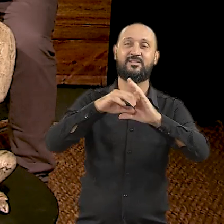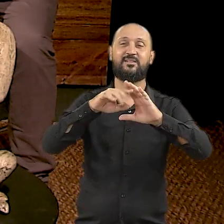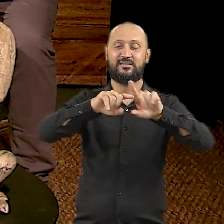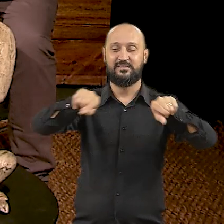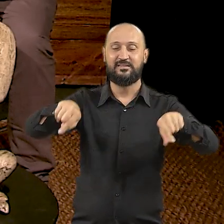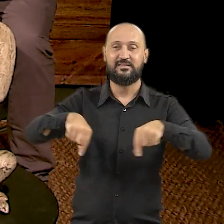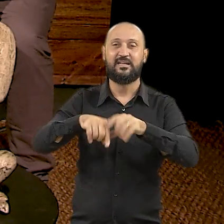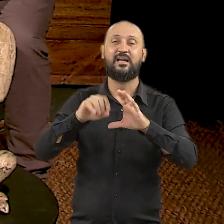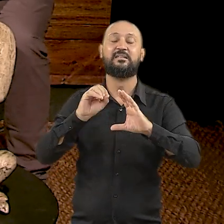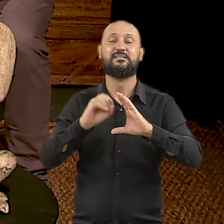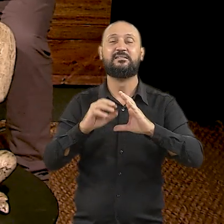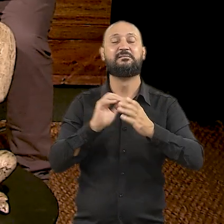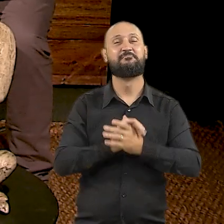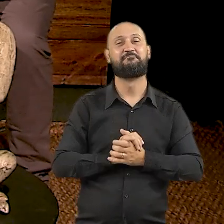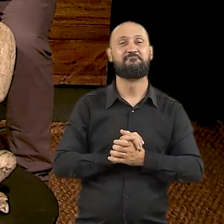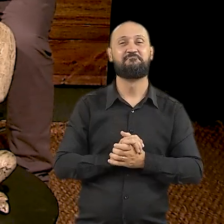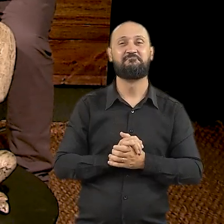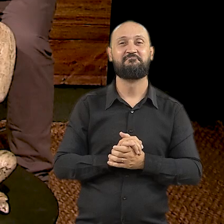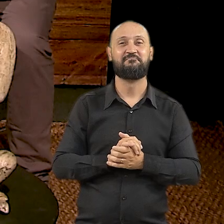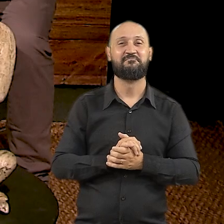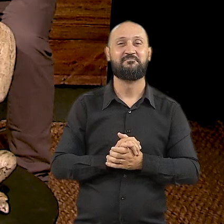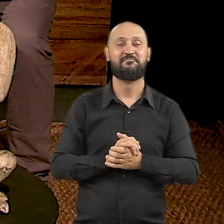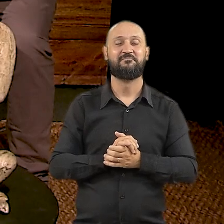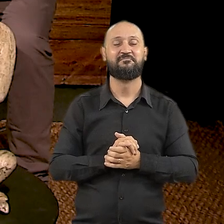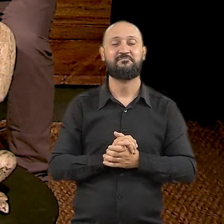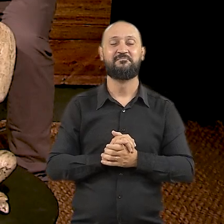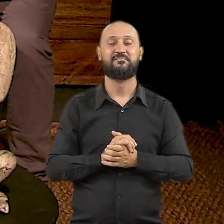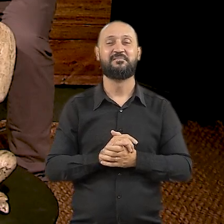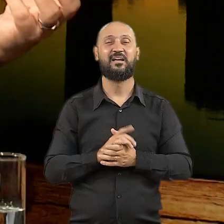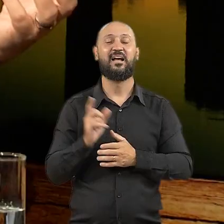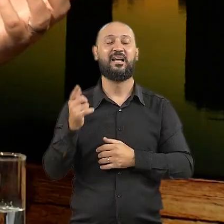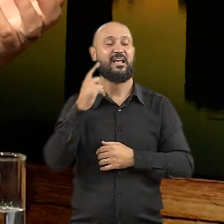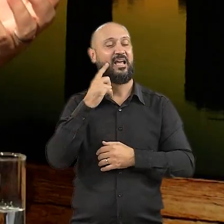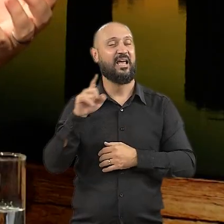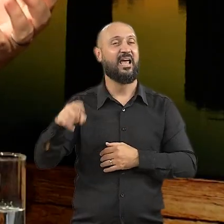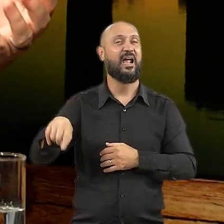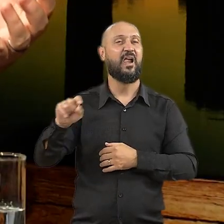Era no quintal praticamente, né? Aí ele